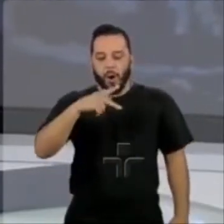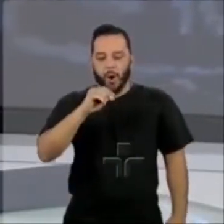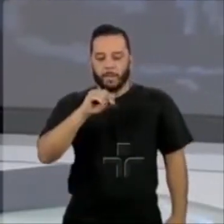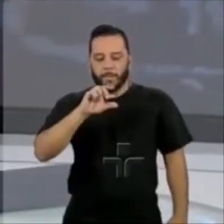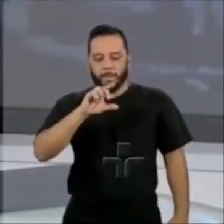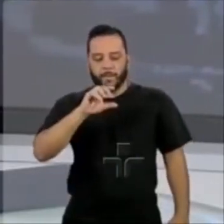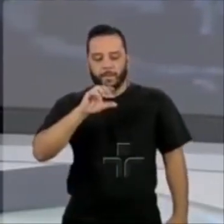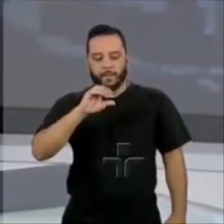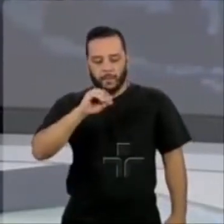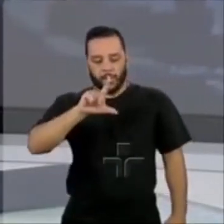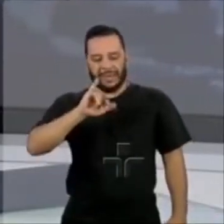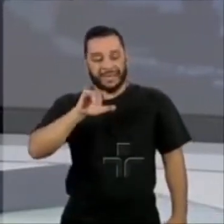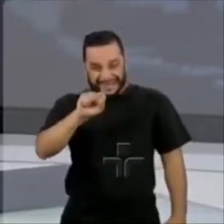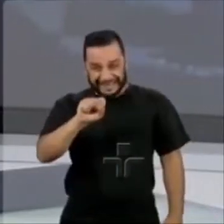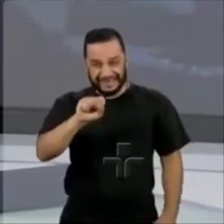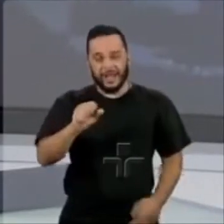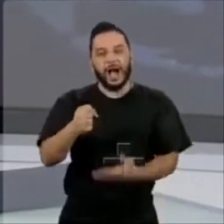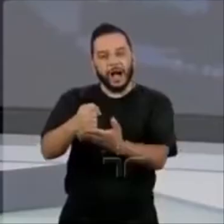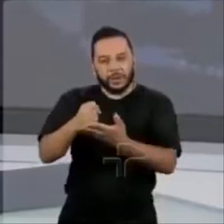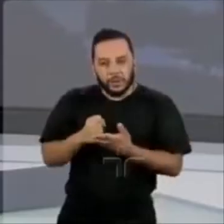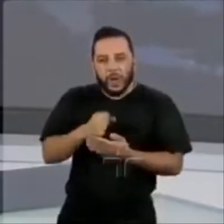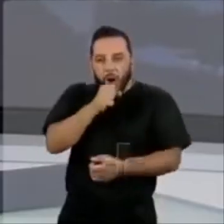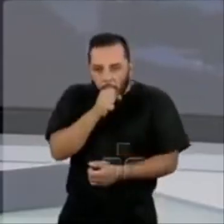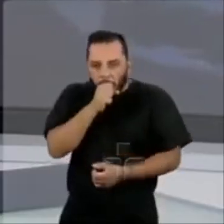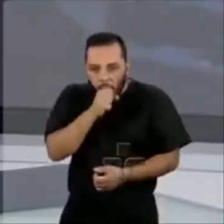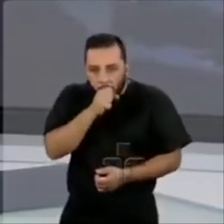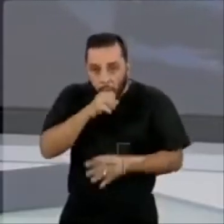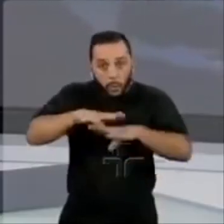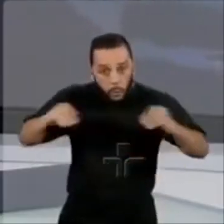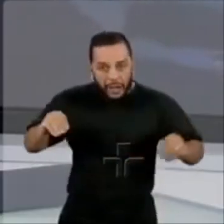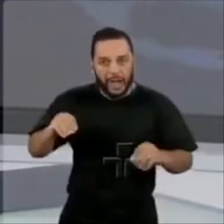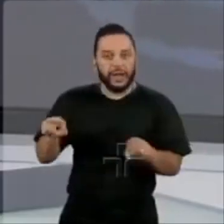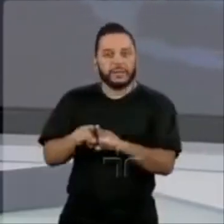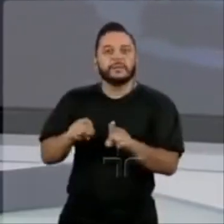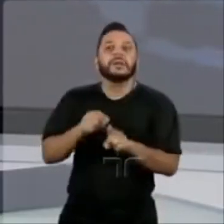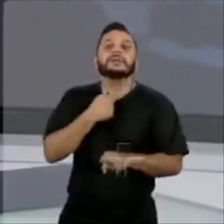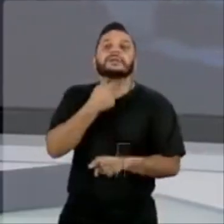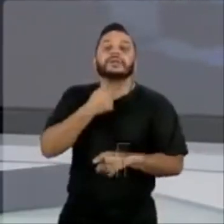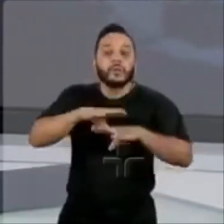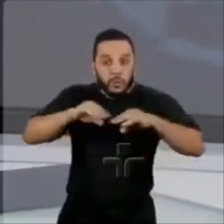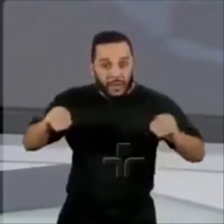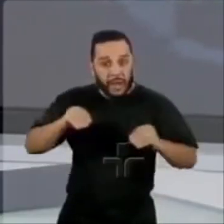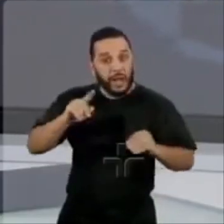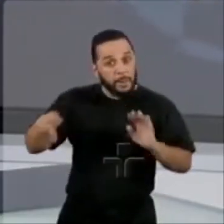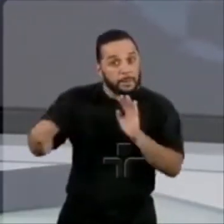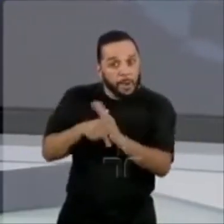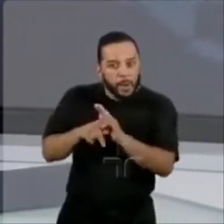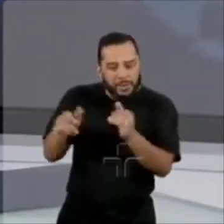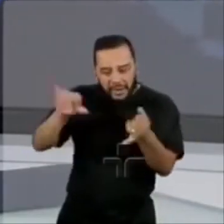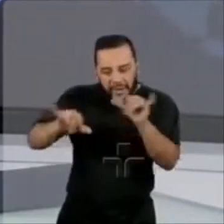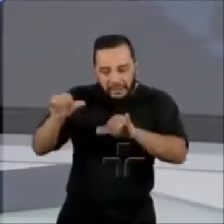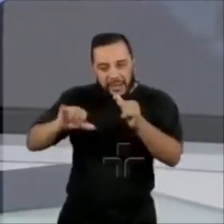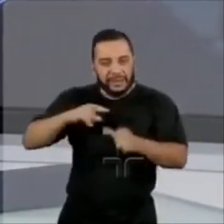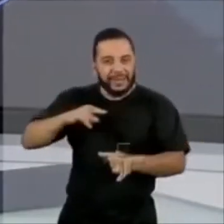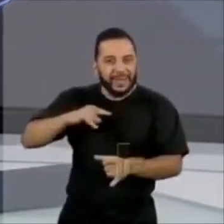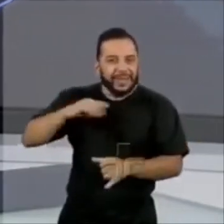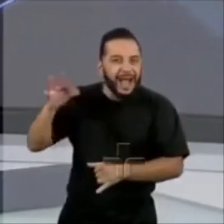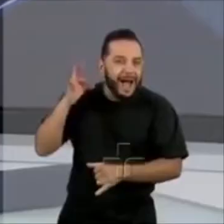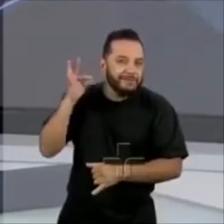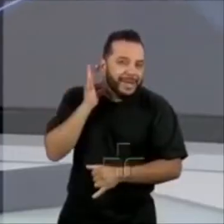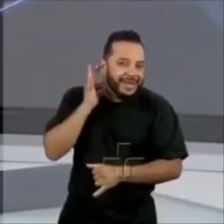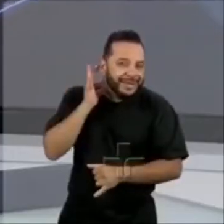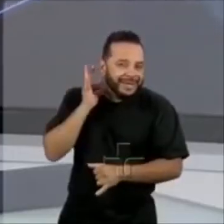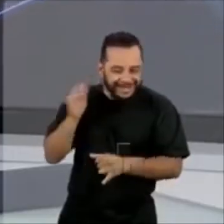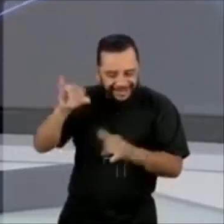dores de garganta mas a substância que vem da resina da abelha vai além e pode mudar a vida de seis